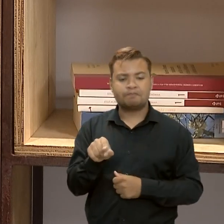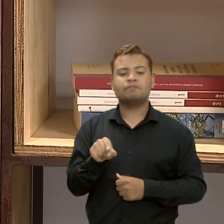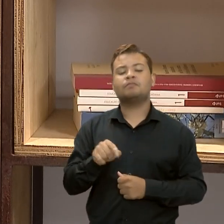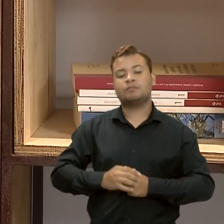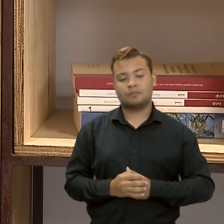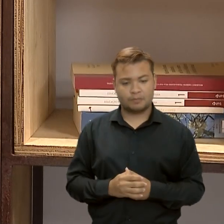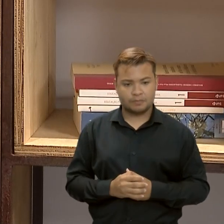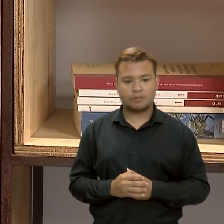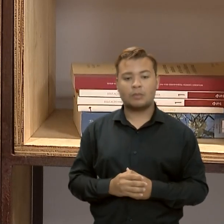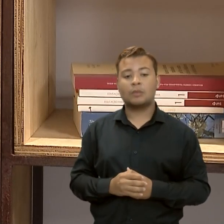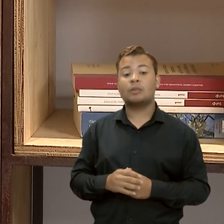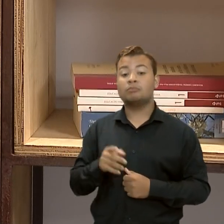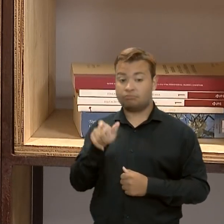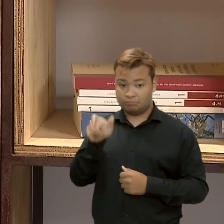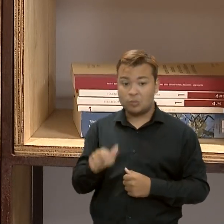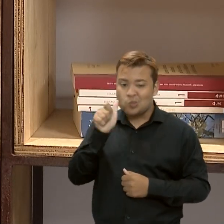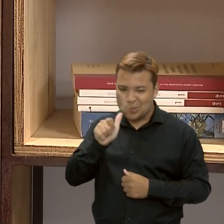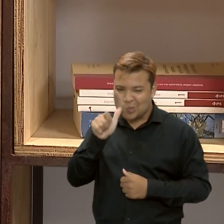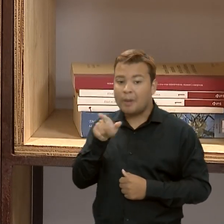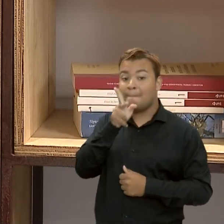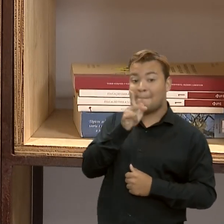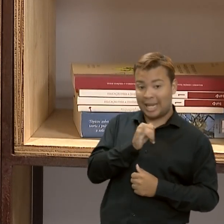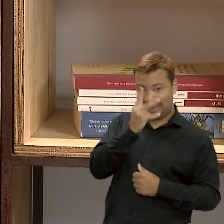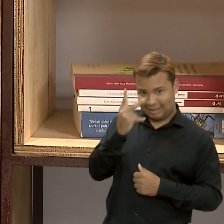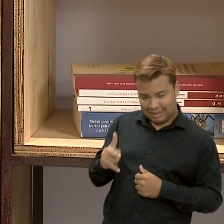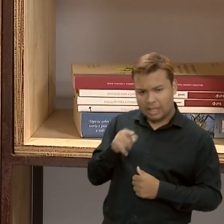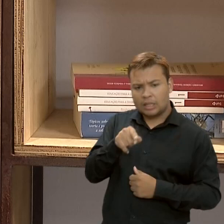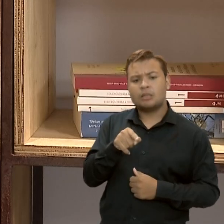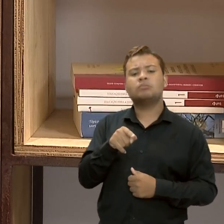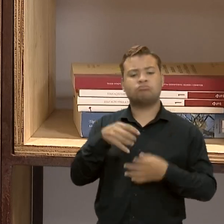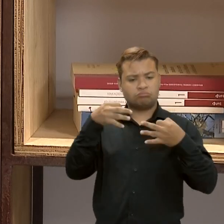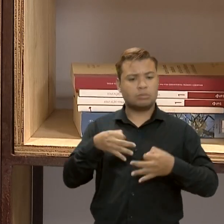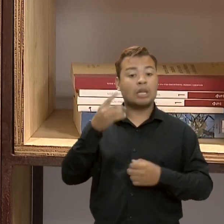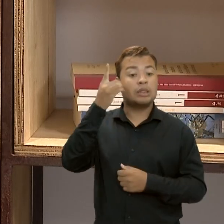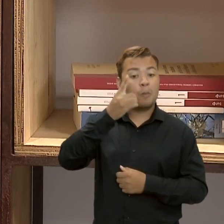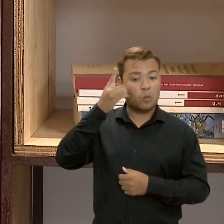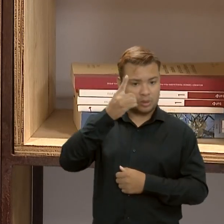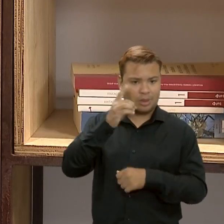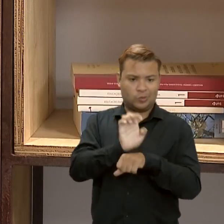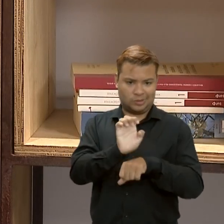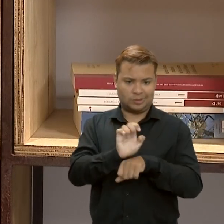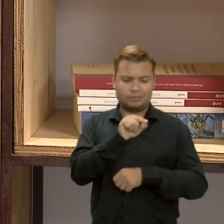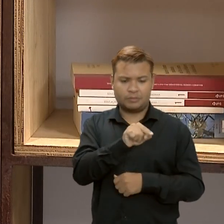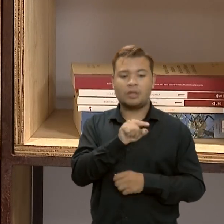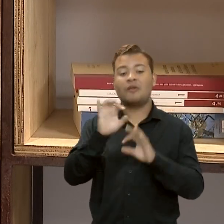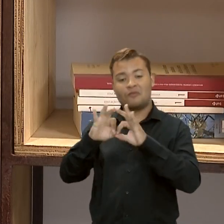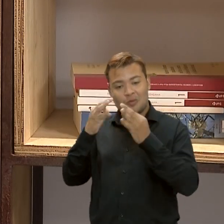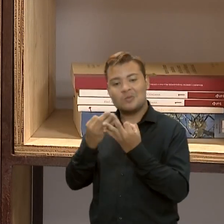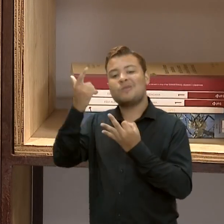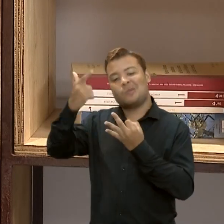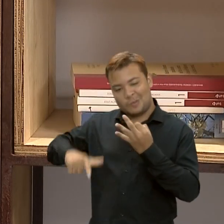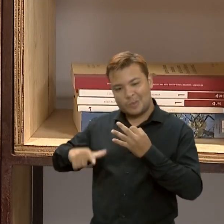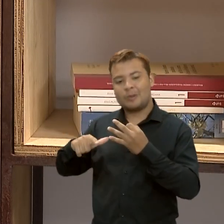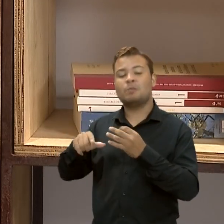Quando o pai da Leodegária ele se torna deputado estadual, a família dela se muda mais uma